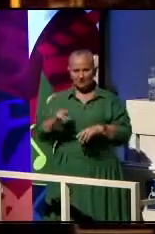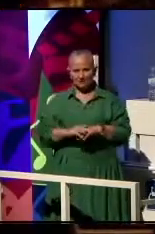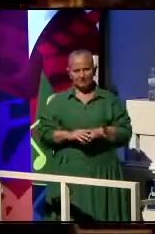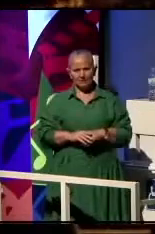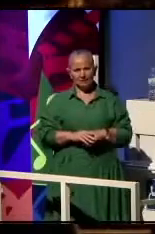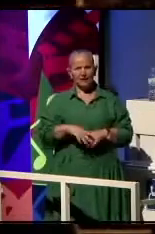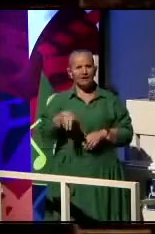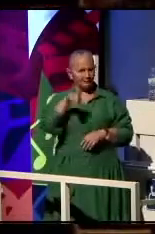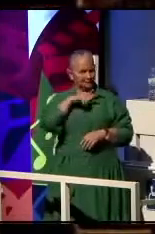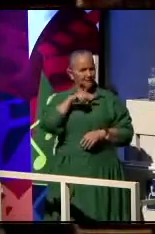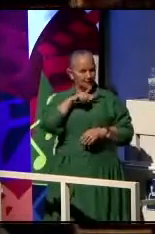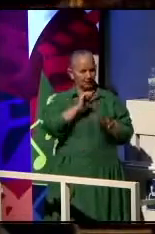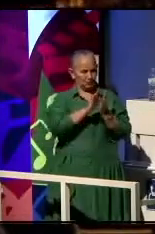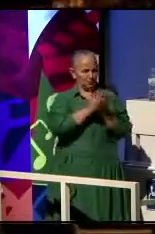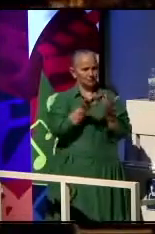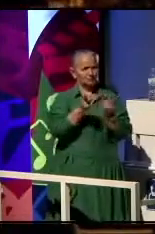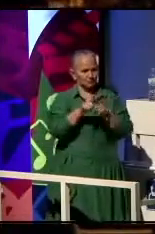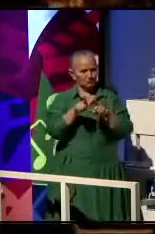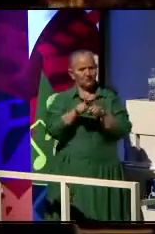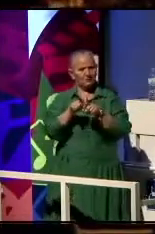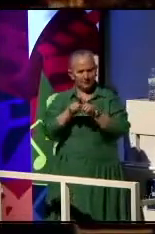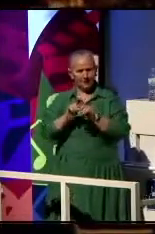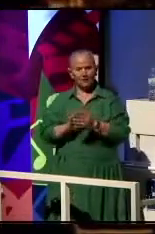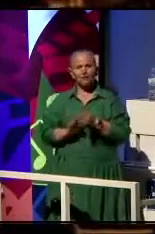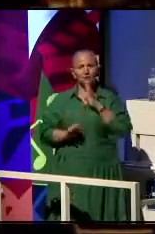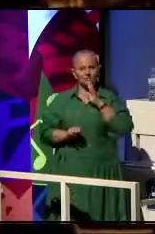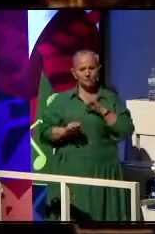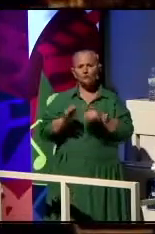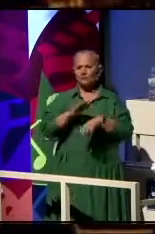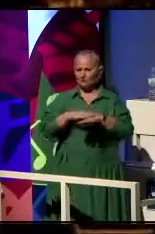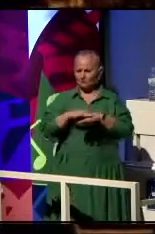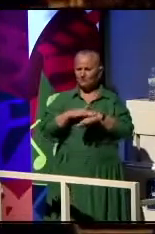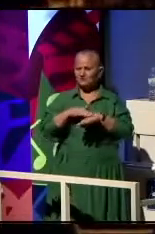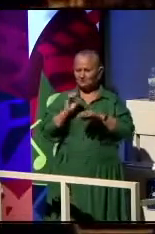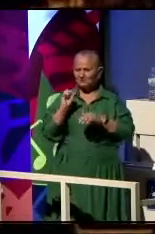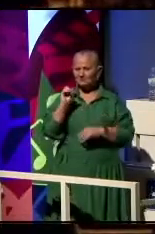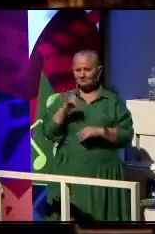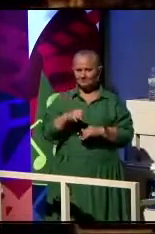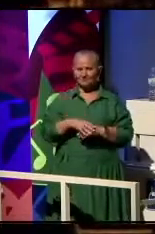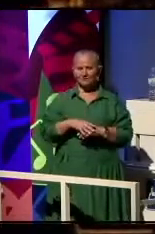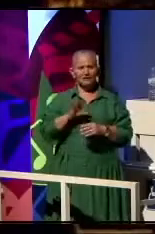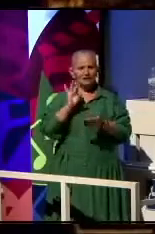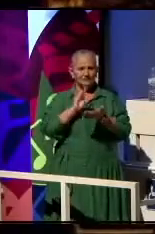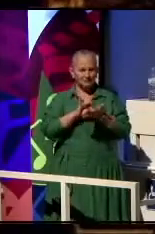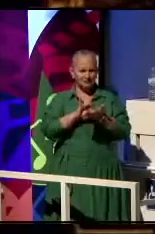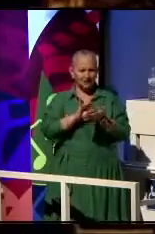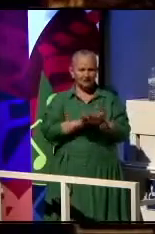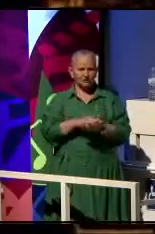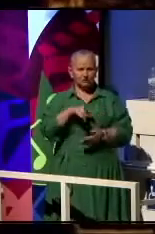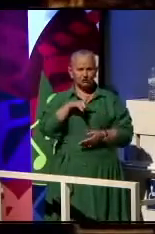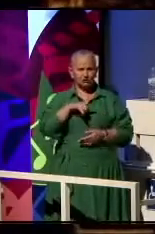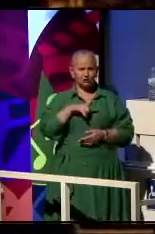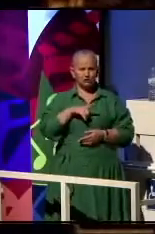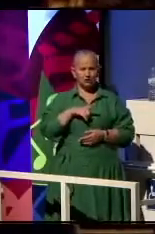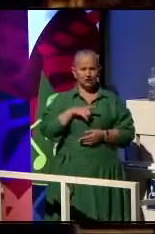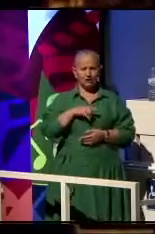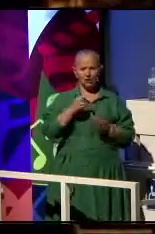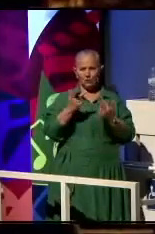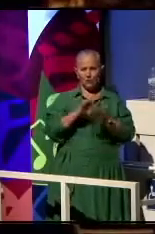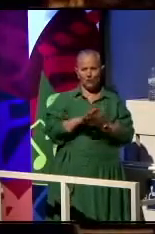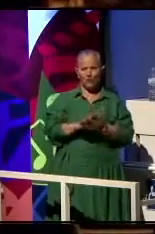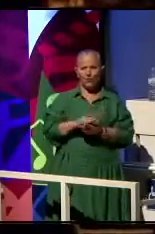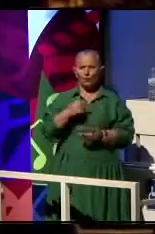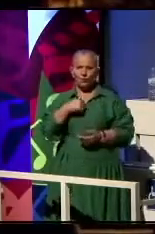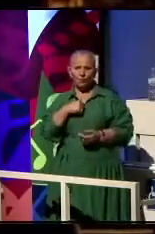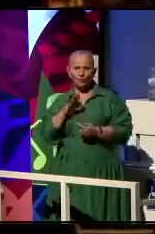livro também, né, que ele publica sobre mim. Conversei, sim. Na verdade, uma pessoa vai indicando o outro, então a gente abre um